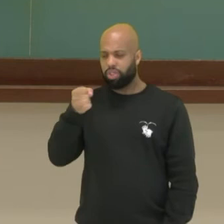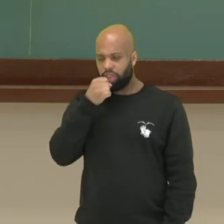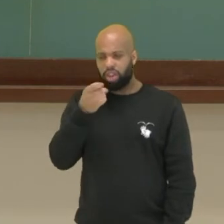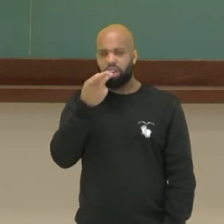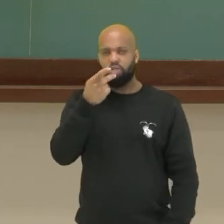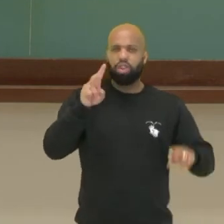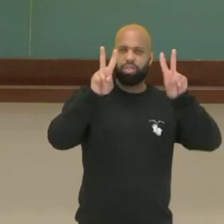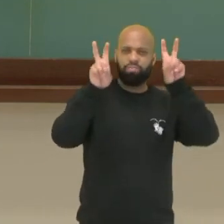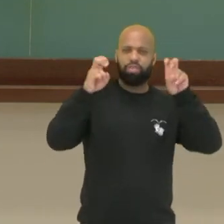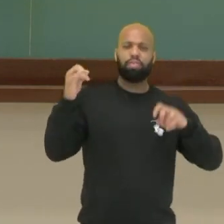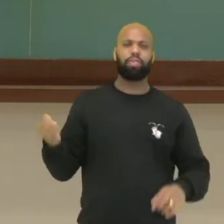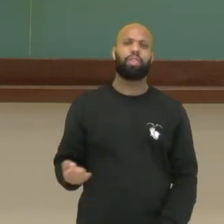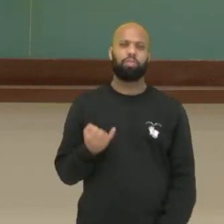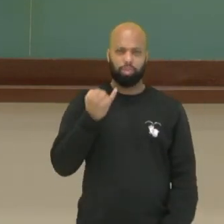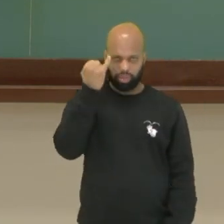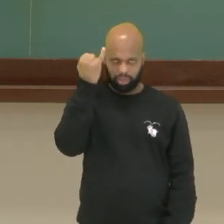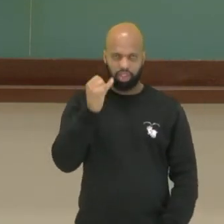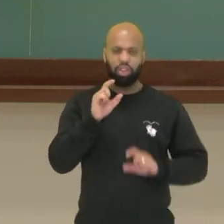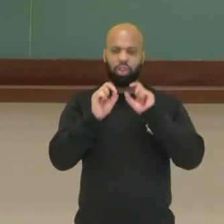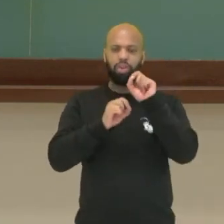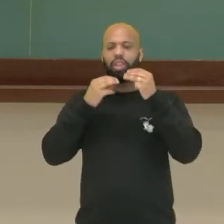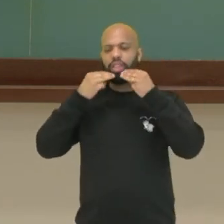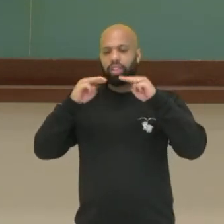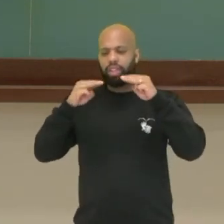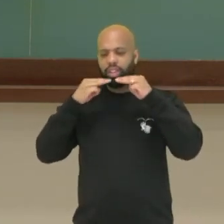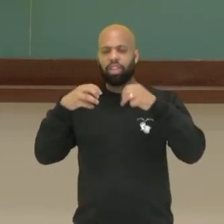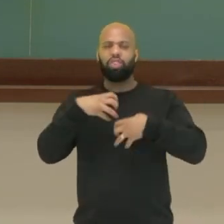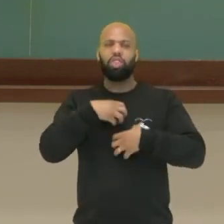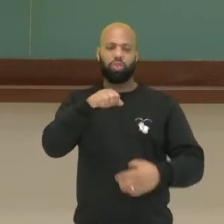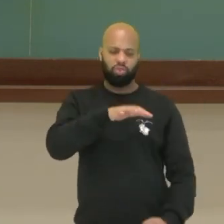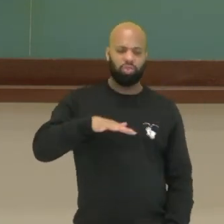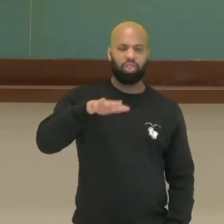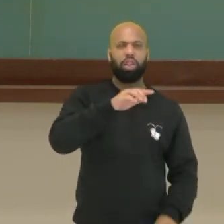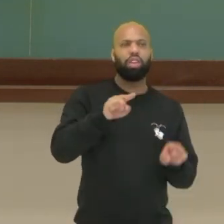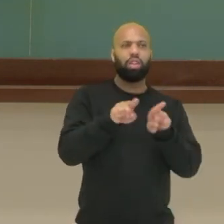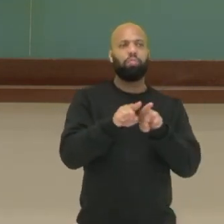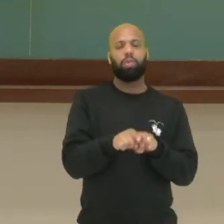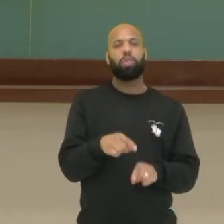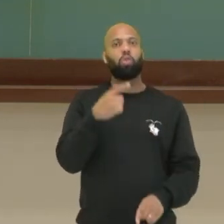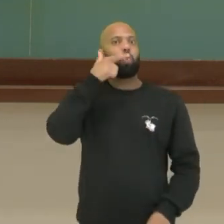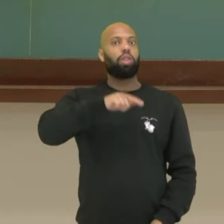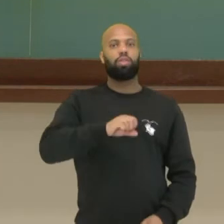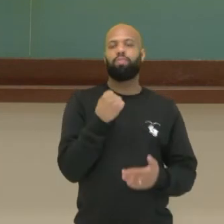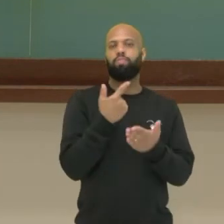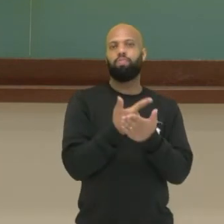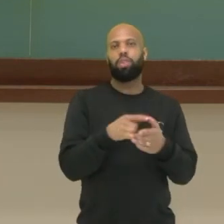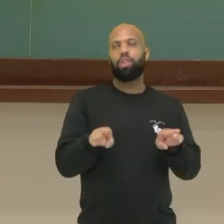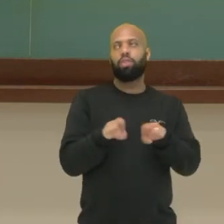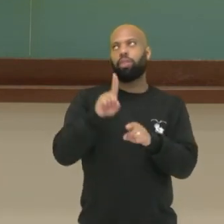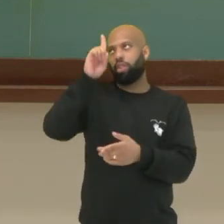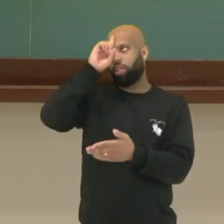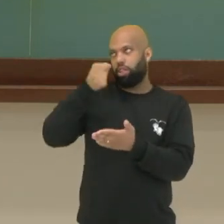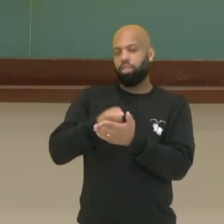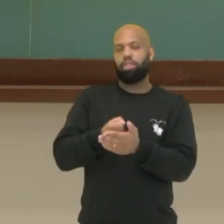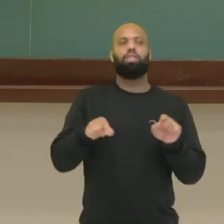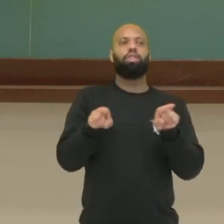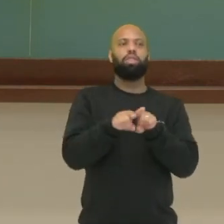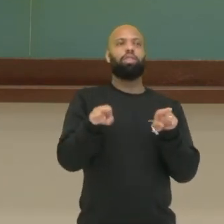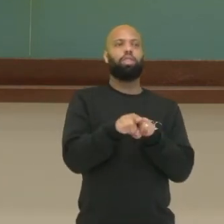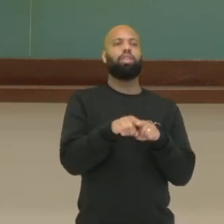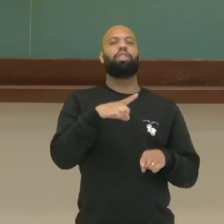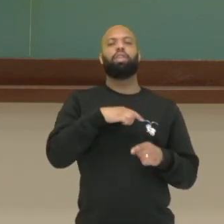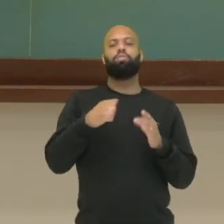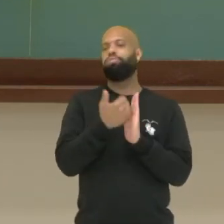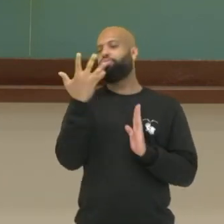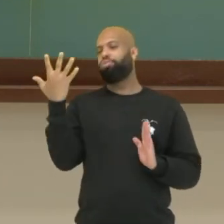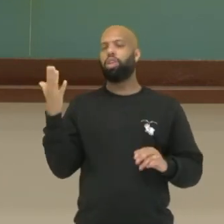bem importante. É a publicidade em geral, o poder de compra, o poder decisório da compra passa muitas vezes